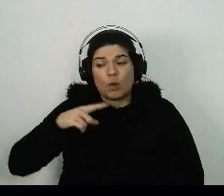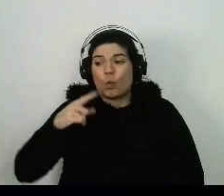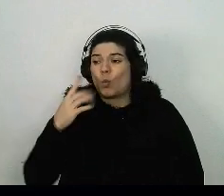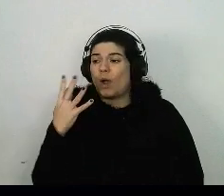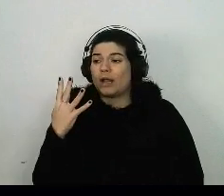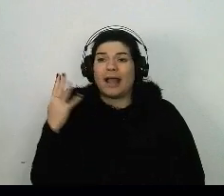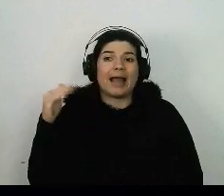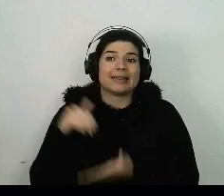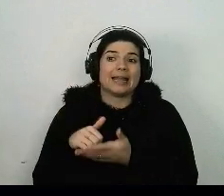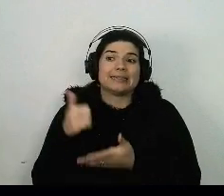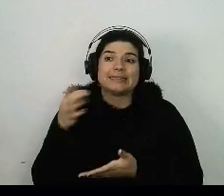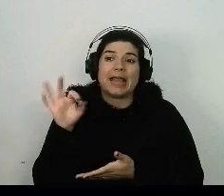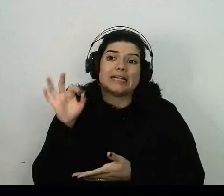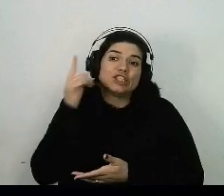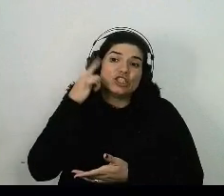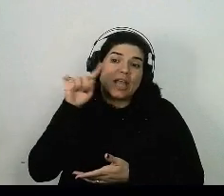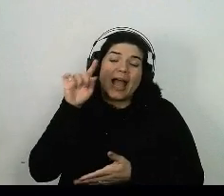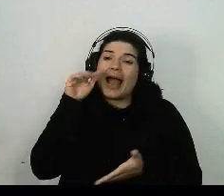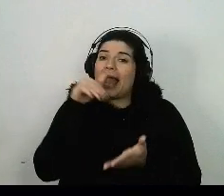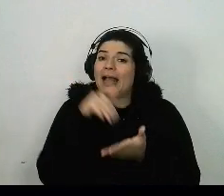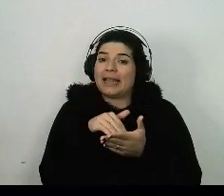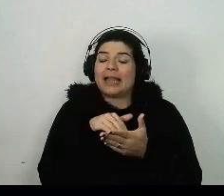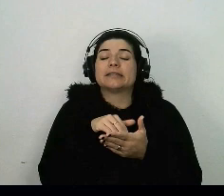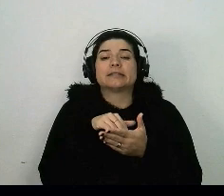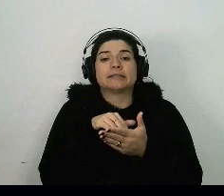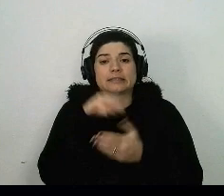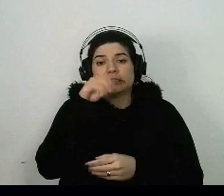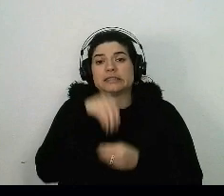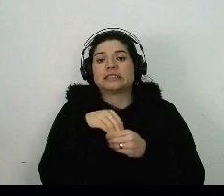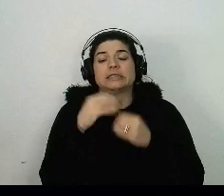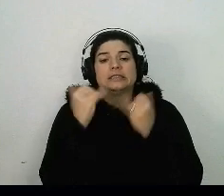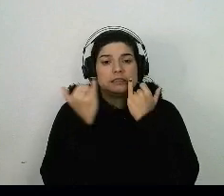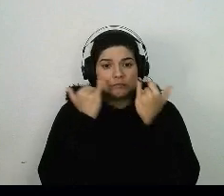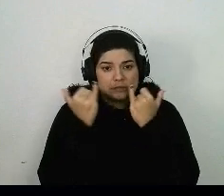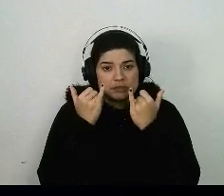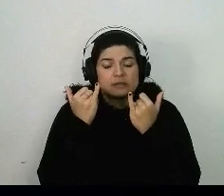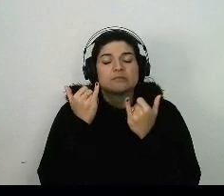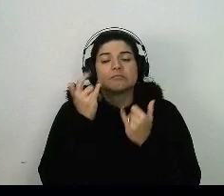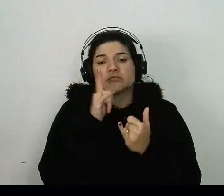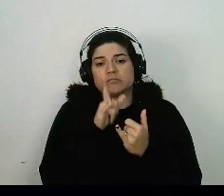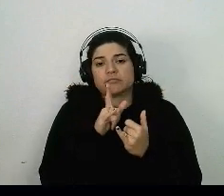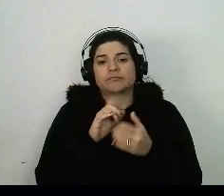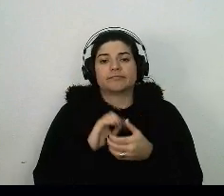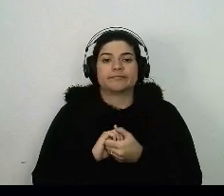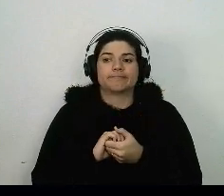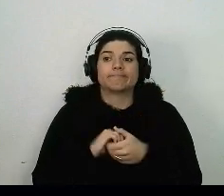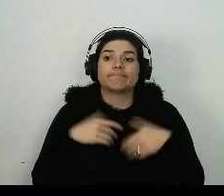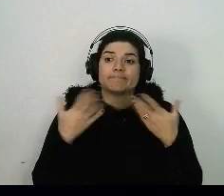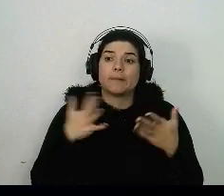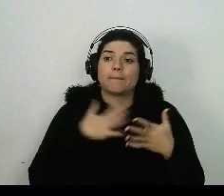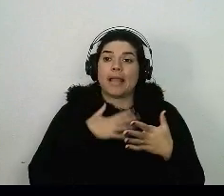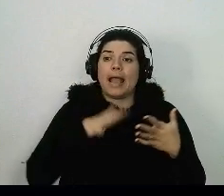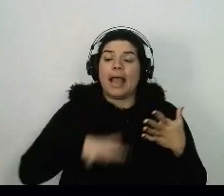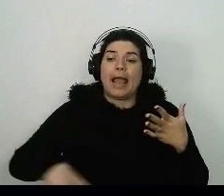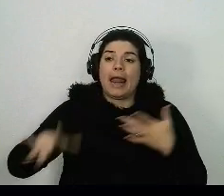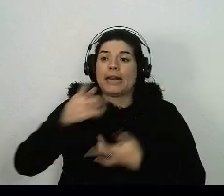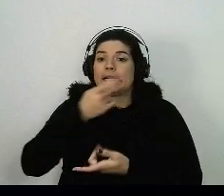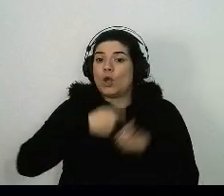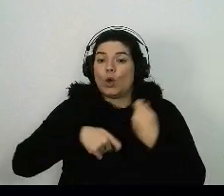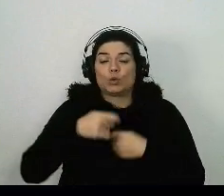10 dias para poder fazer essa carga de dados dentro da minha informação. Logo, minha área de negócios não conseguia usar o